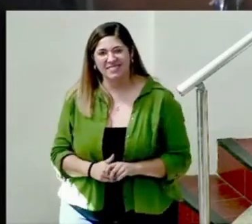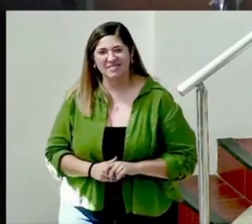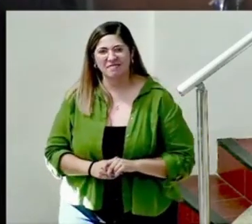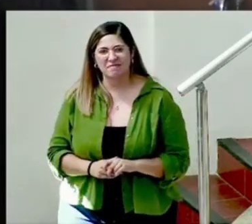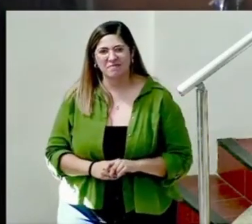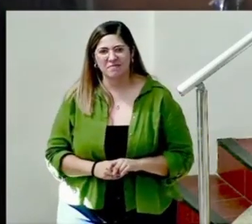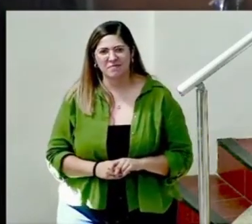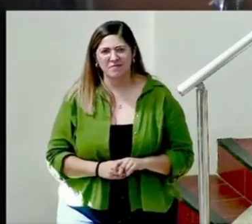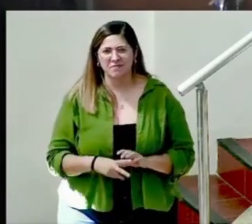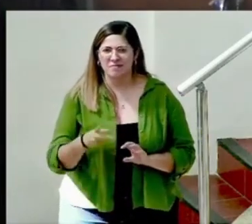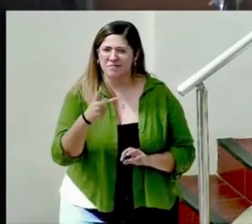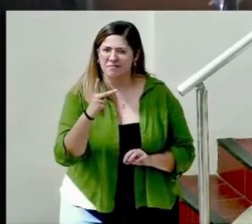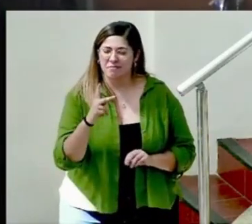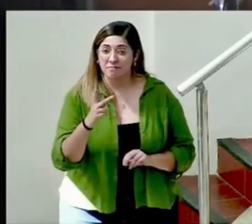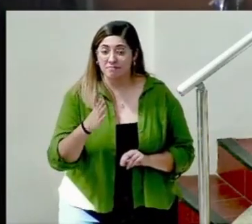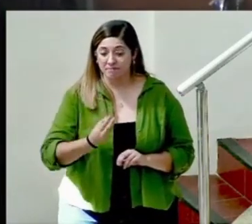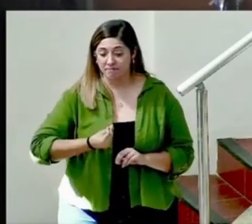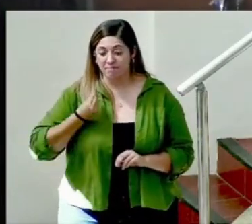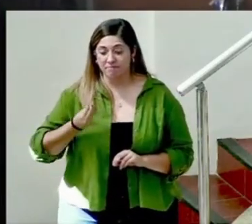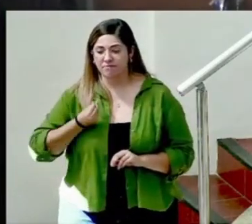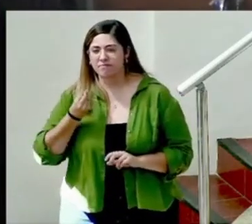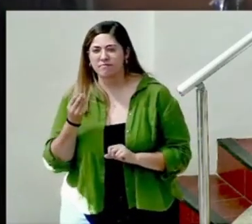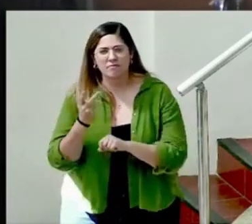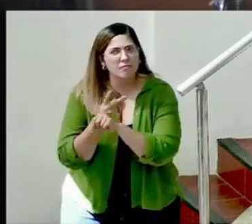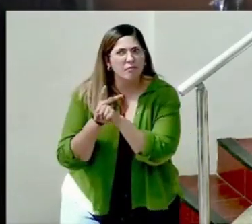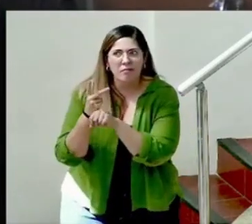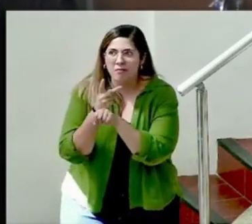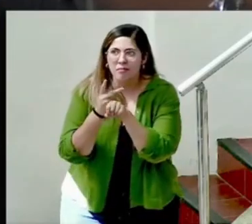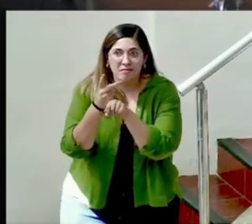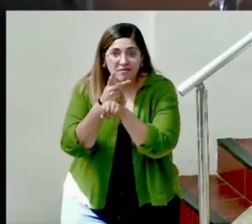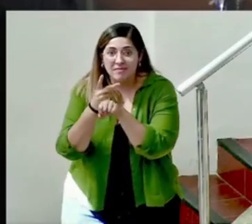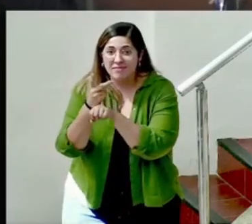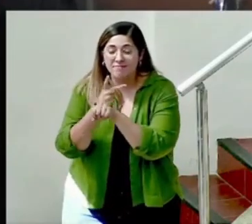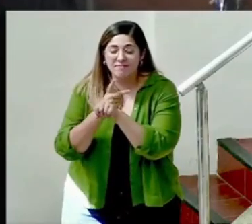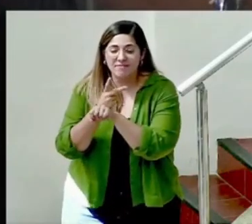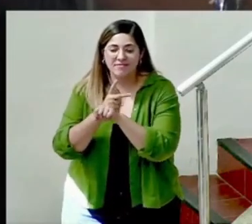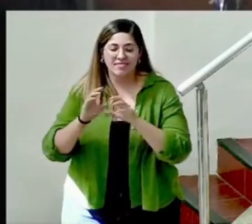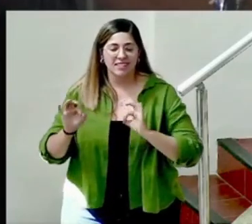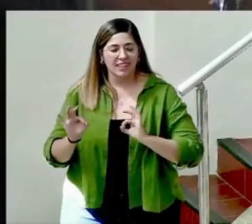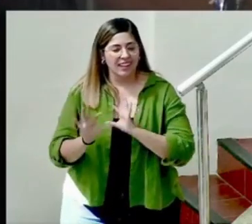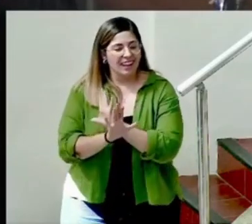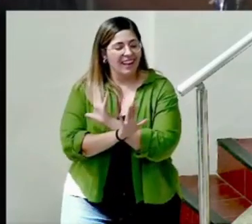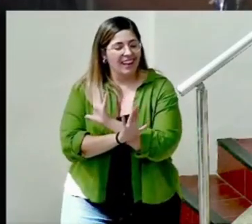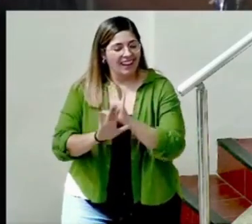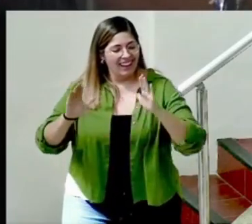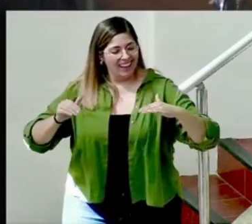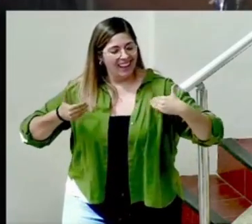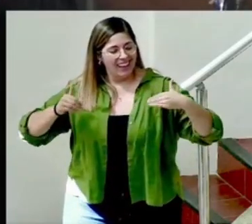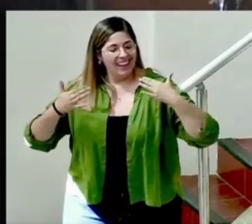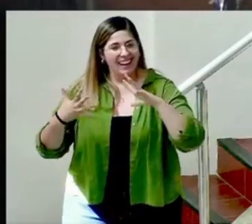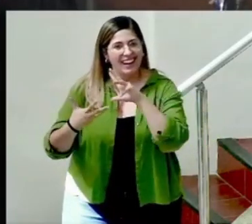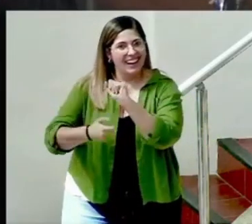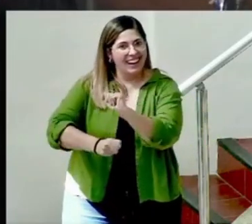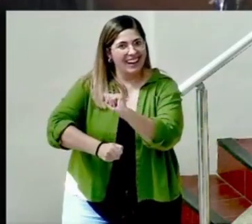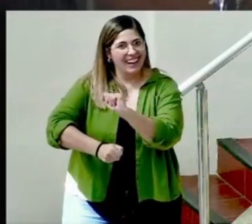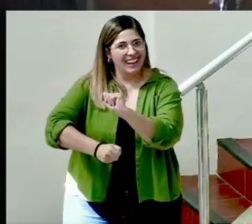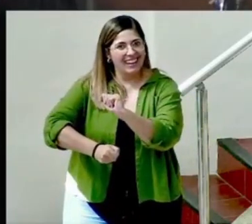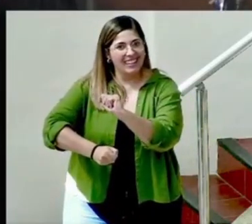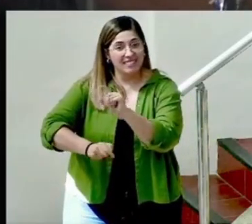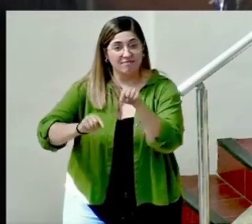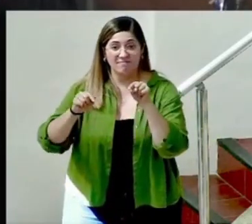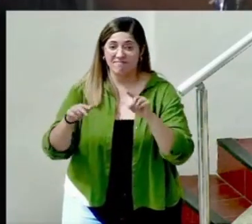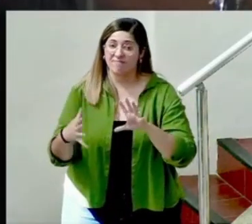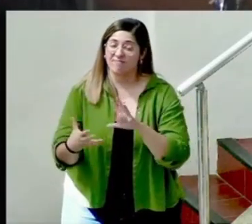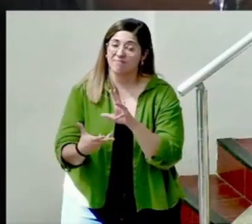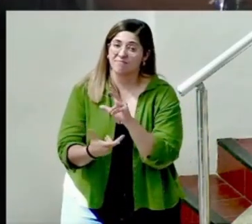Talvez os seus olhos estejam buscando muito mais a satisfação, a alegria nesta